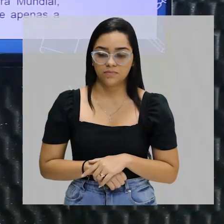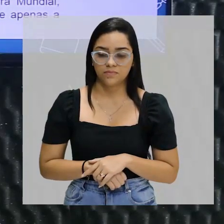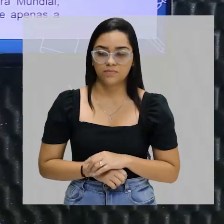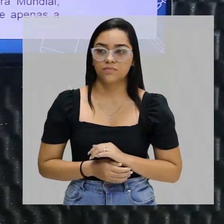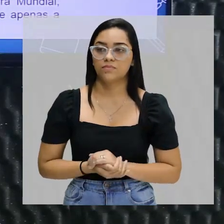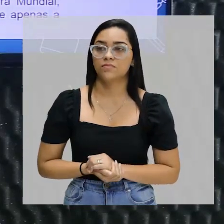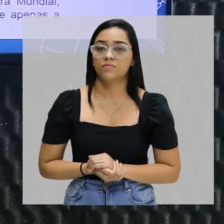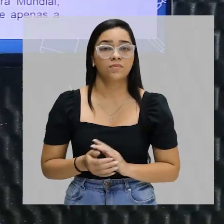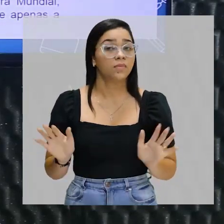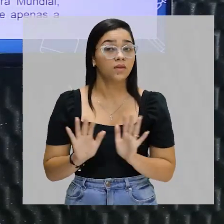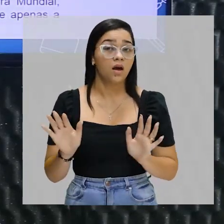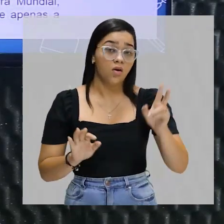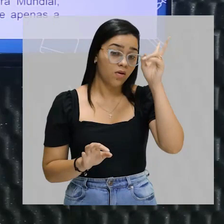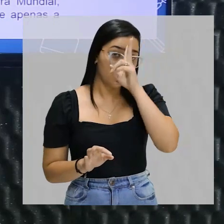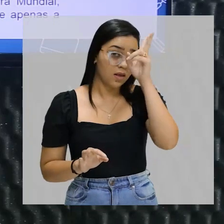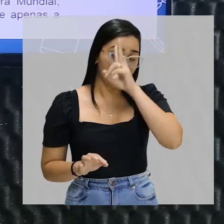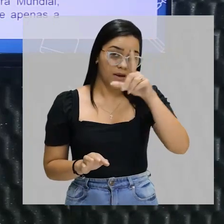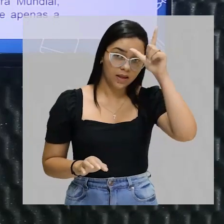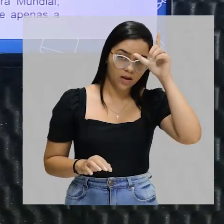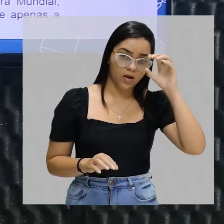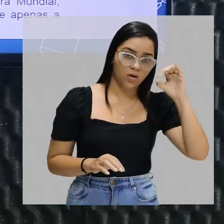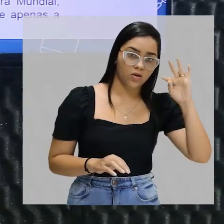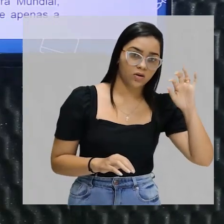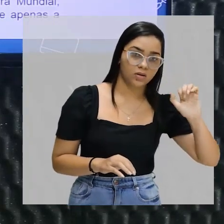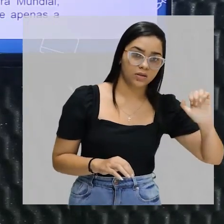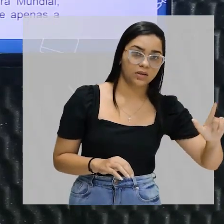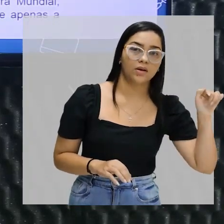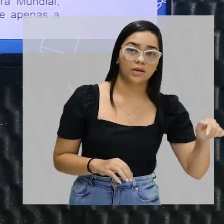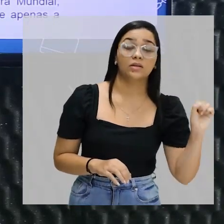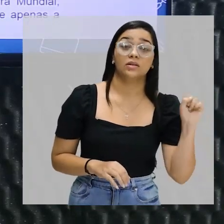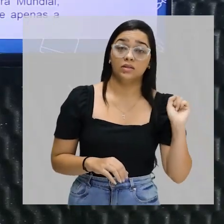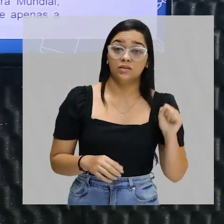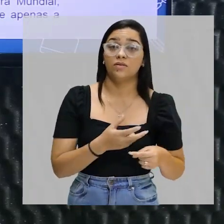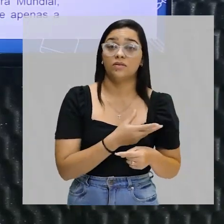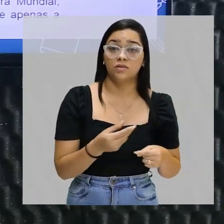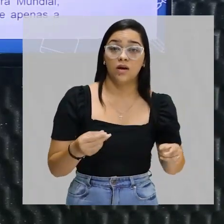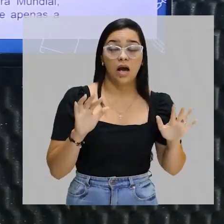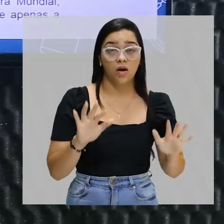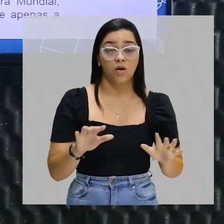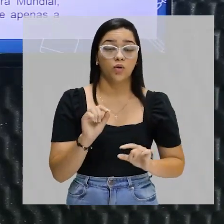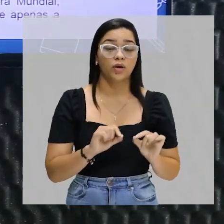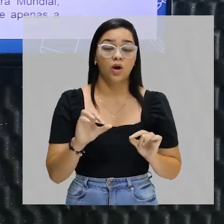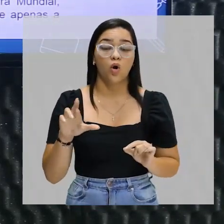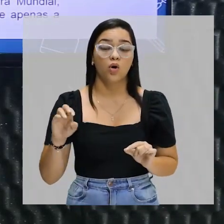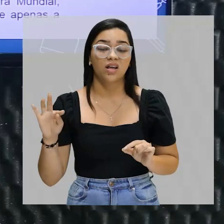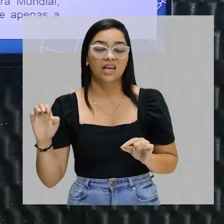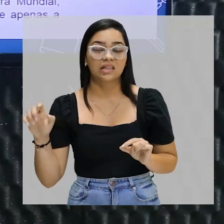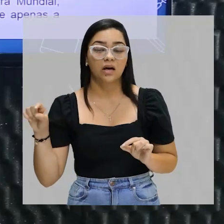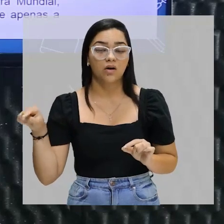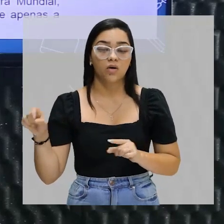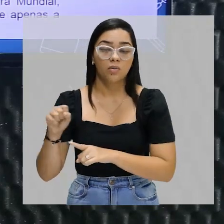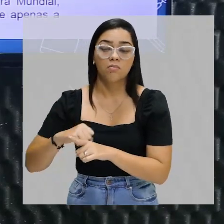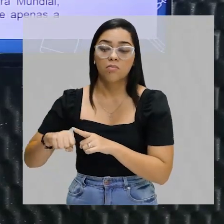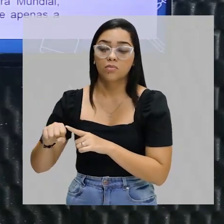oriental não galera lembra Alemanha ocidental capitalista essa foi campeã a Alemanha oriental era